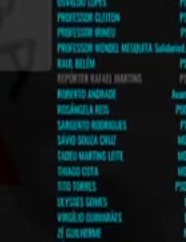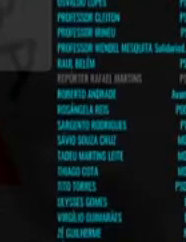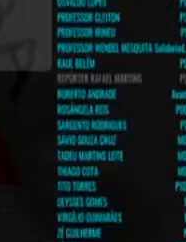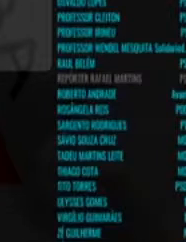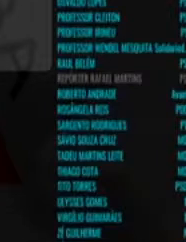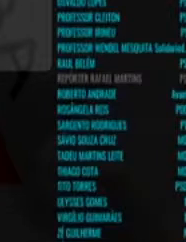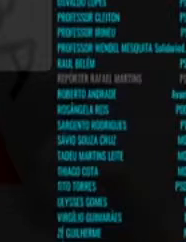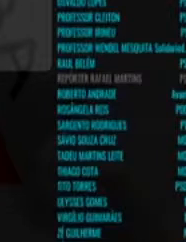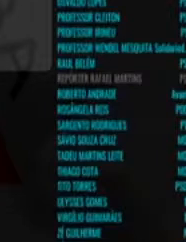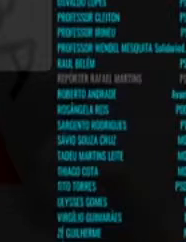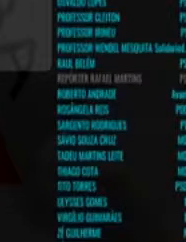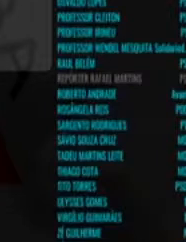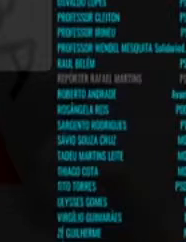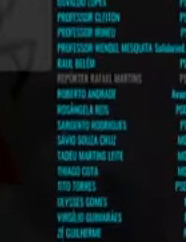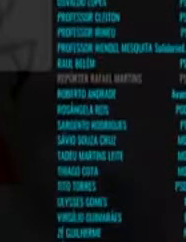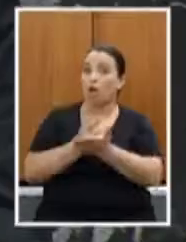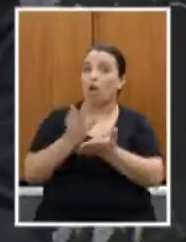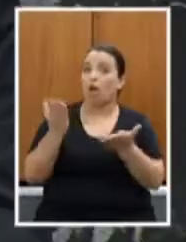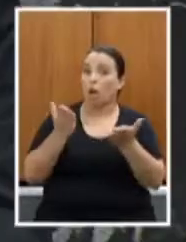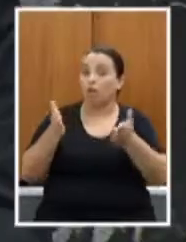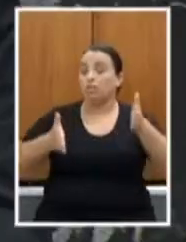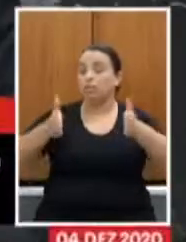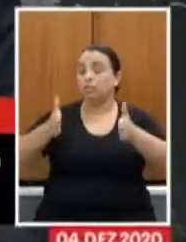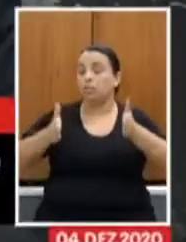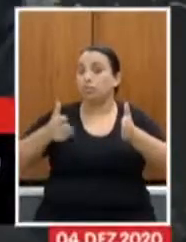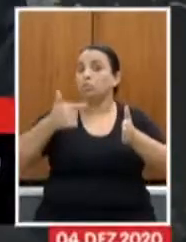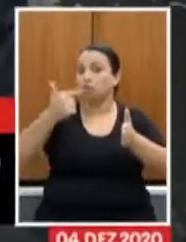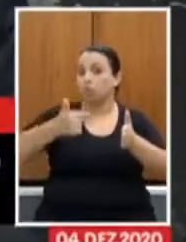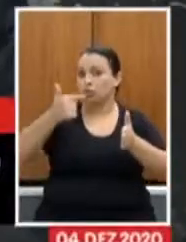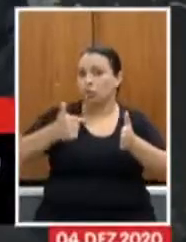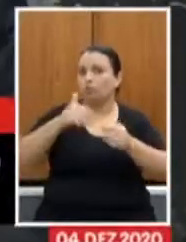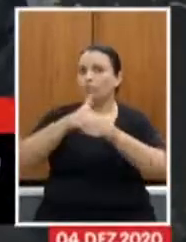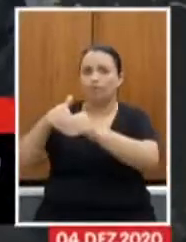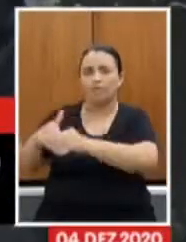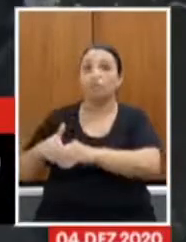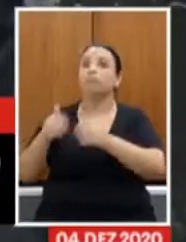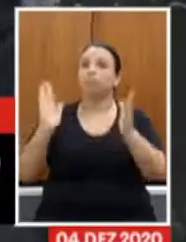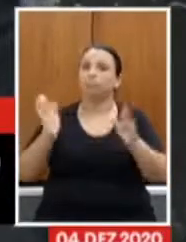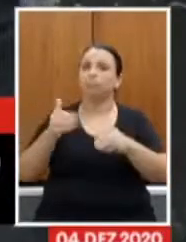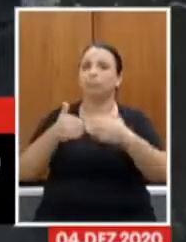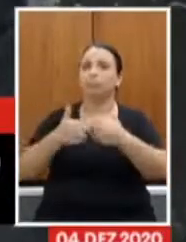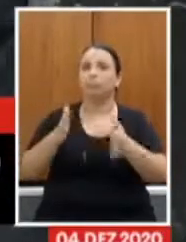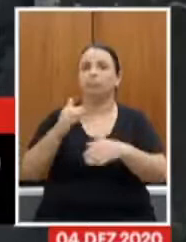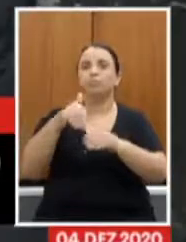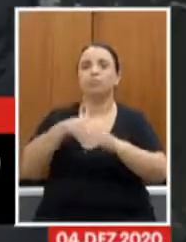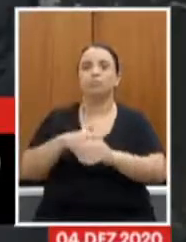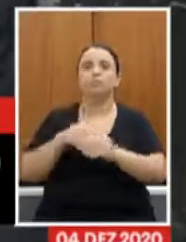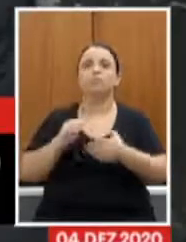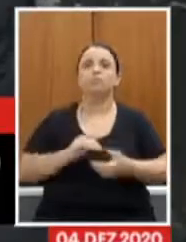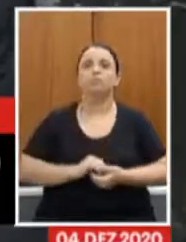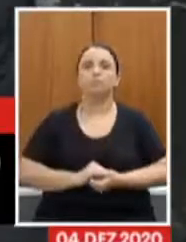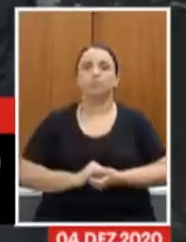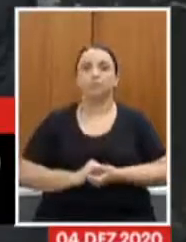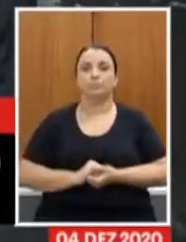A presidência vai proceder à segunda chamada de votação. Em votação.